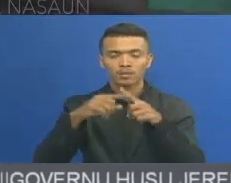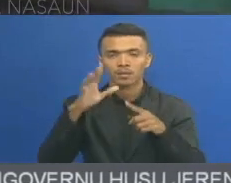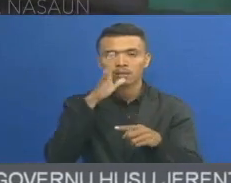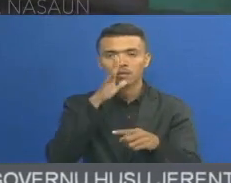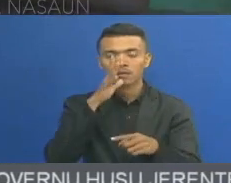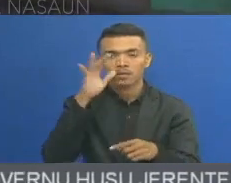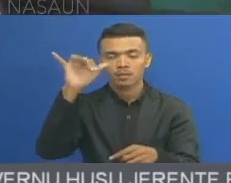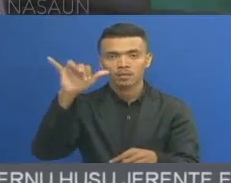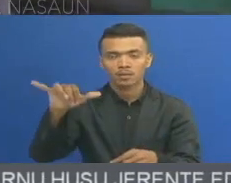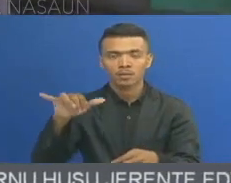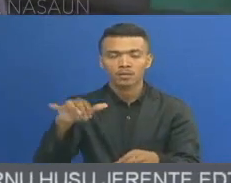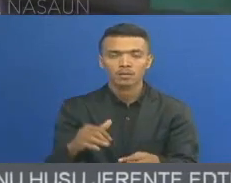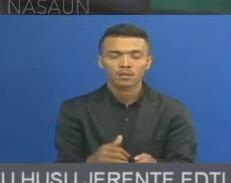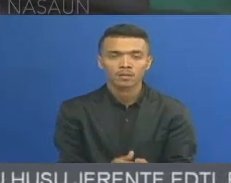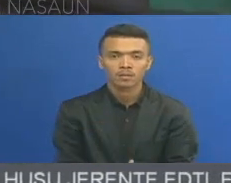maca